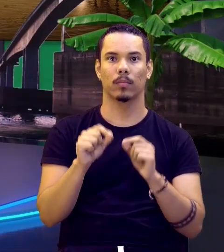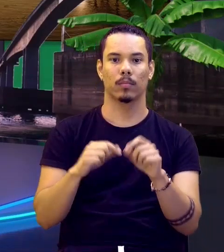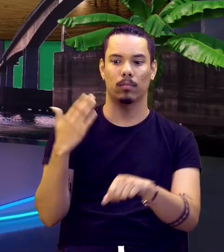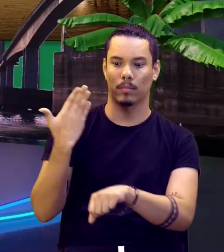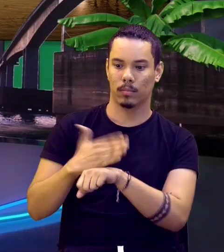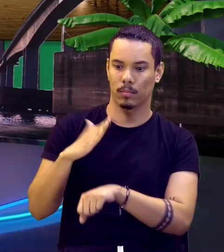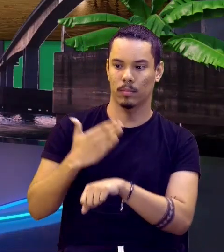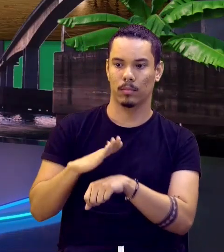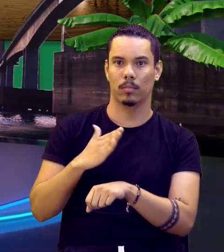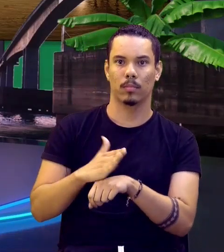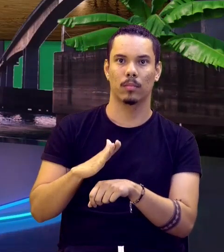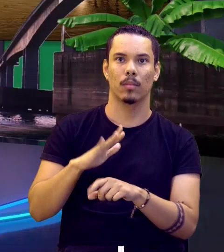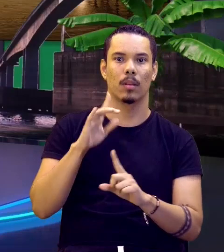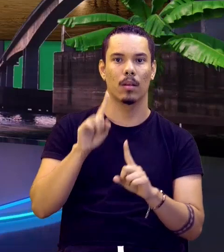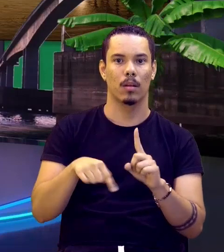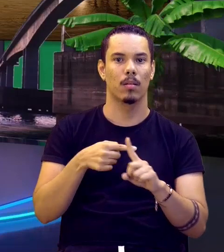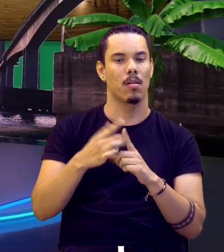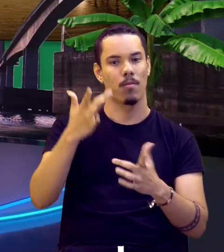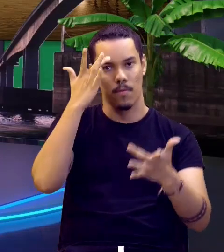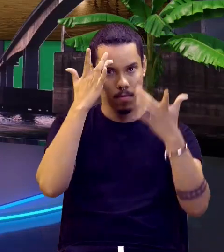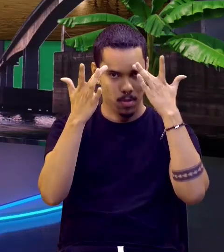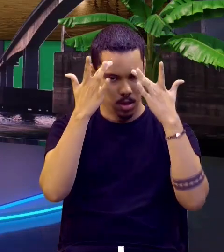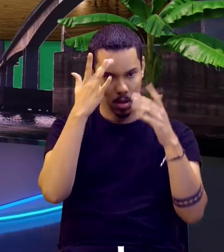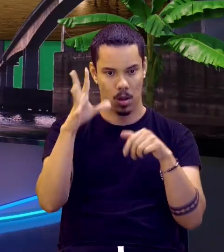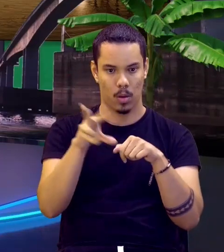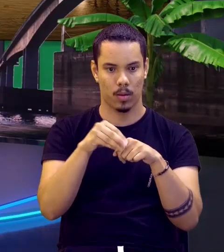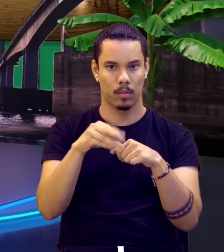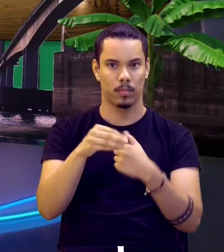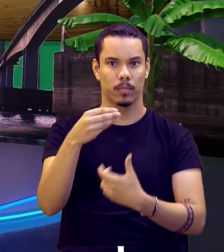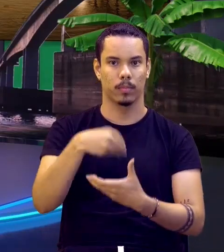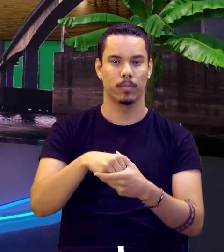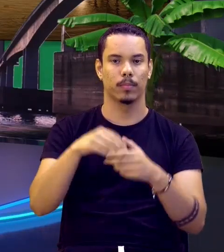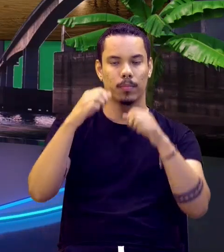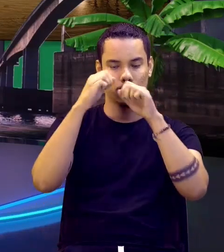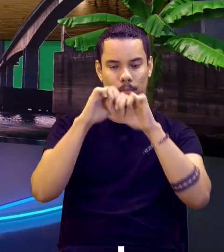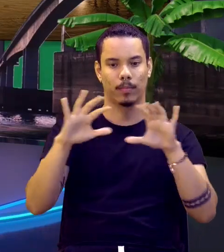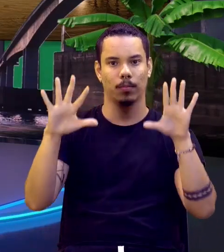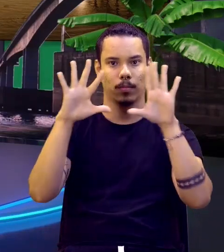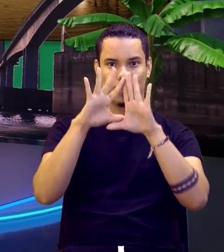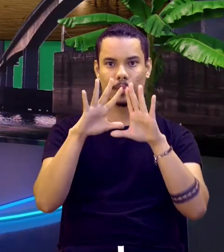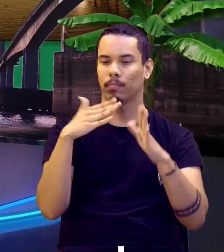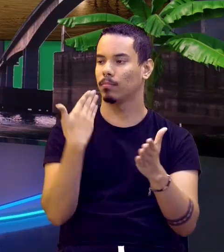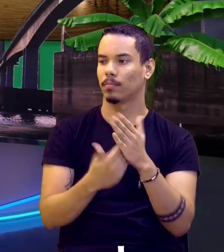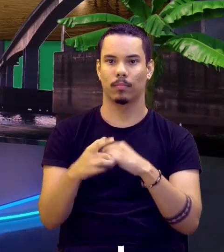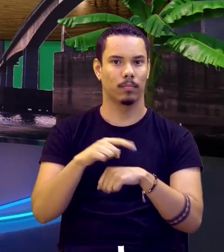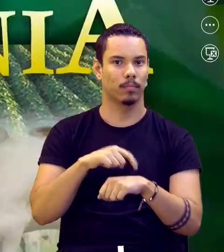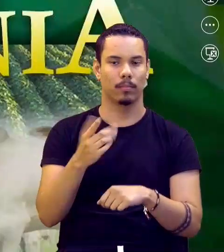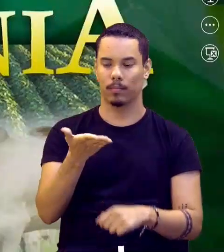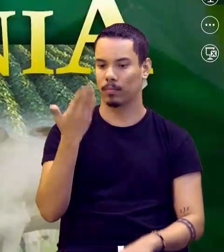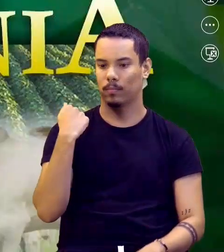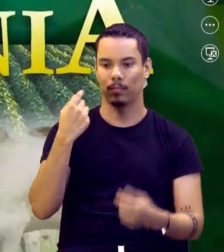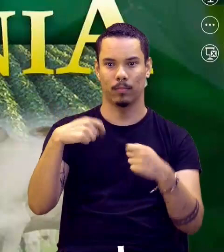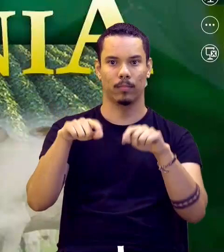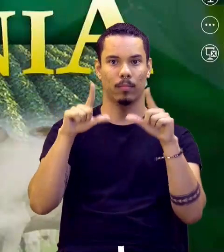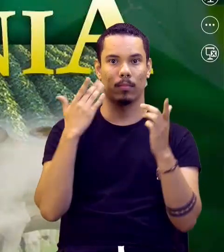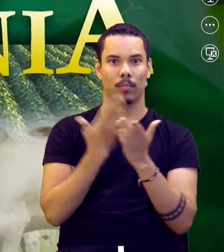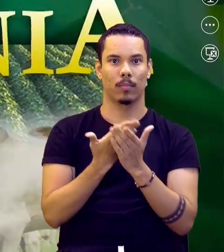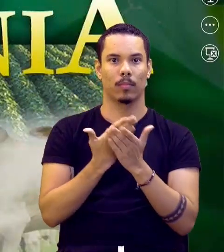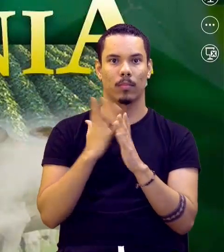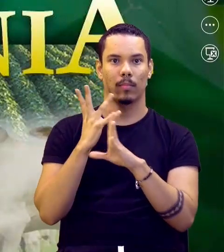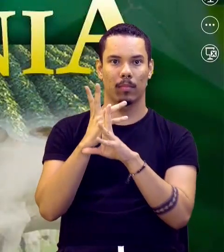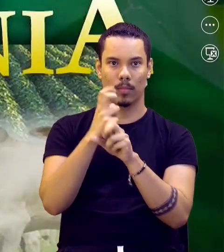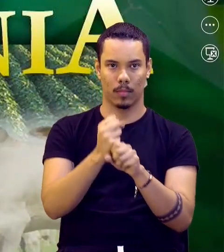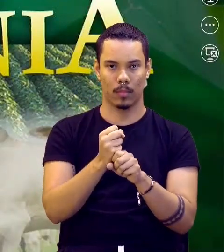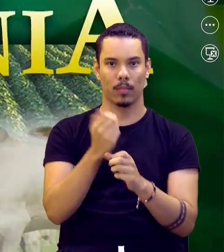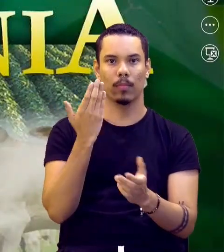exercitando fixa o conhecimento na mente. Justamente. É essa. Então, sem perca de tempo, vamos aí no quadro aí para a nossa aula de revisão.